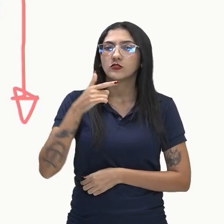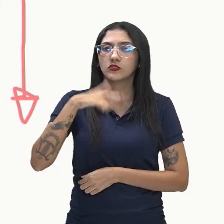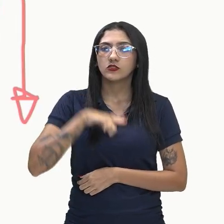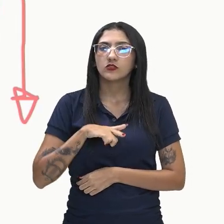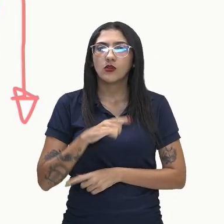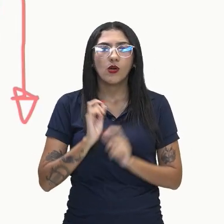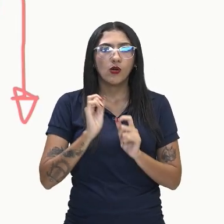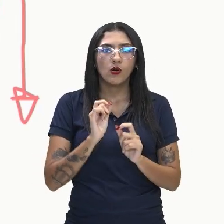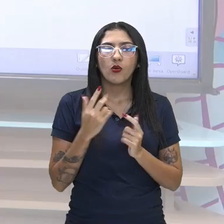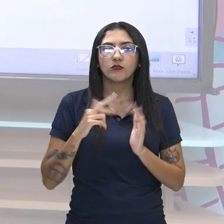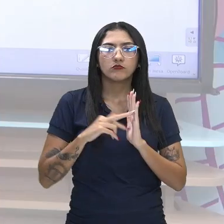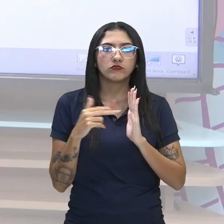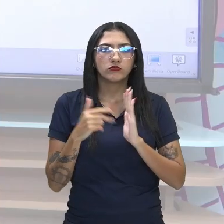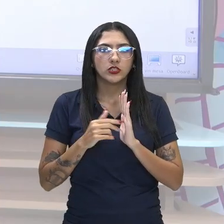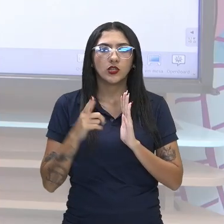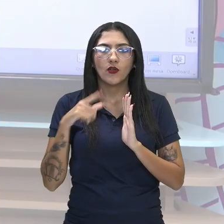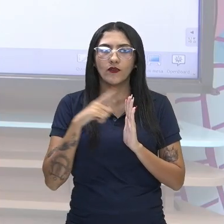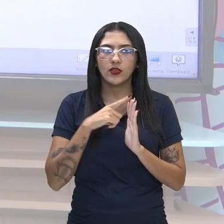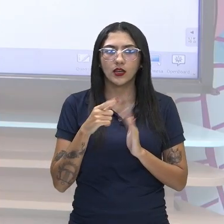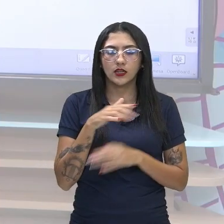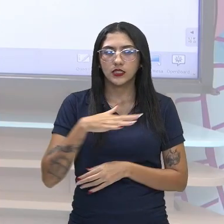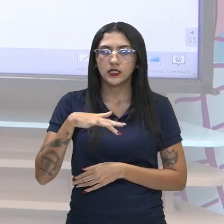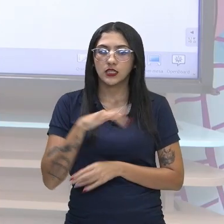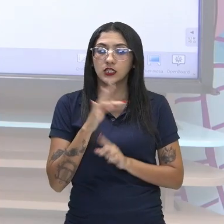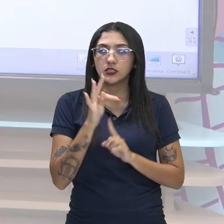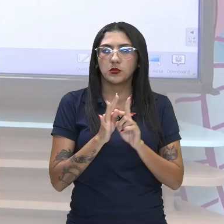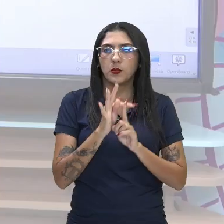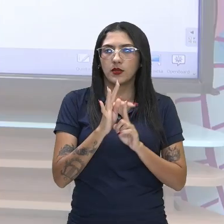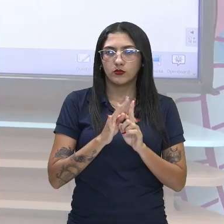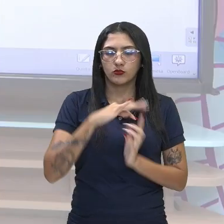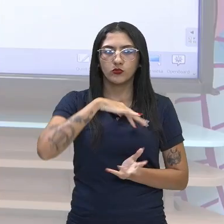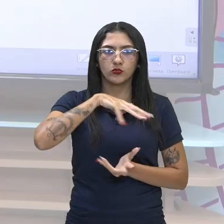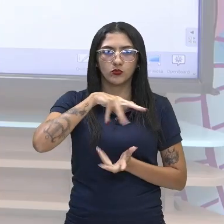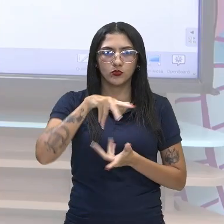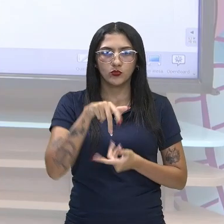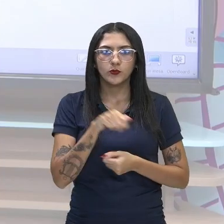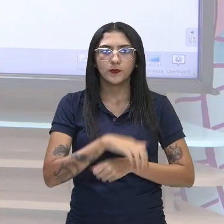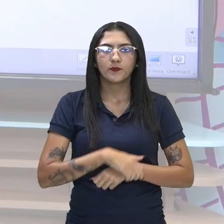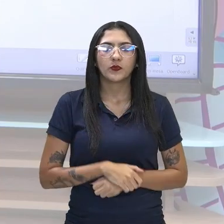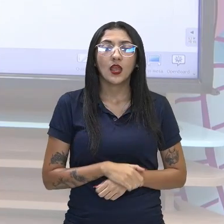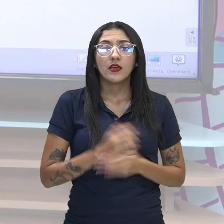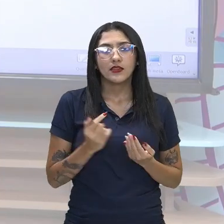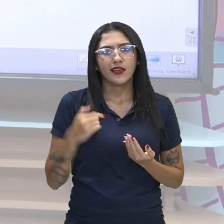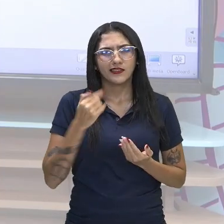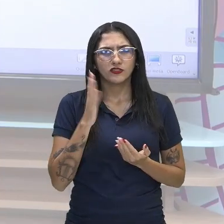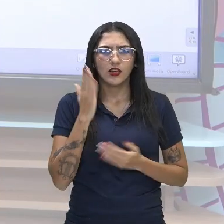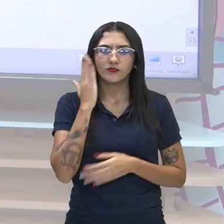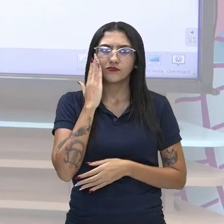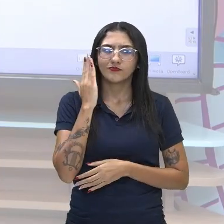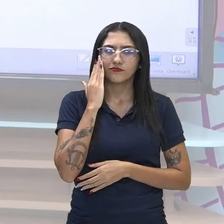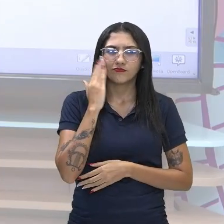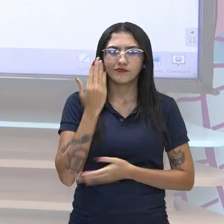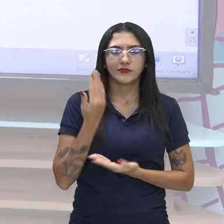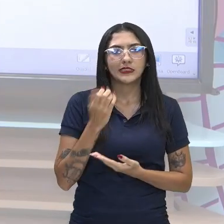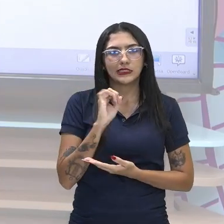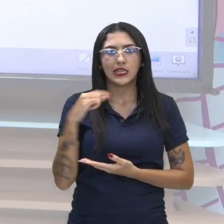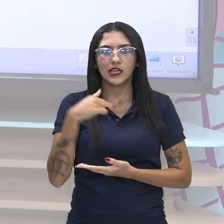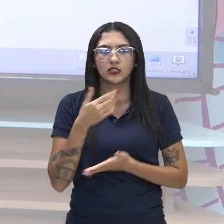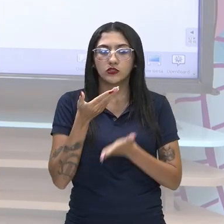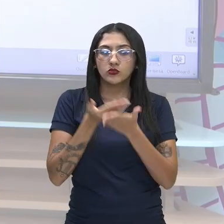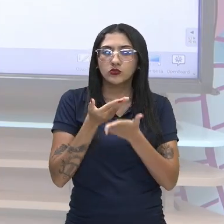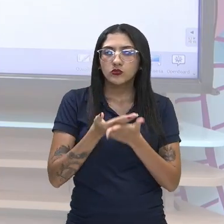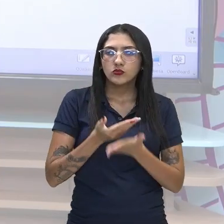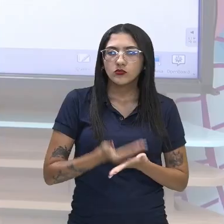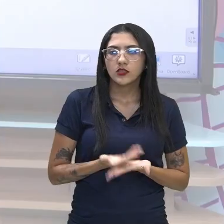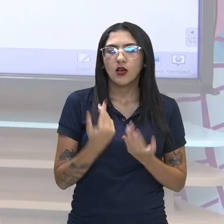as zonas climáticas do nosso planeta, tá bom? E aí a gente tem esse entendimento maior quando nós vamos estudar ali sobre